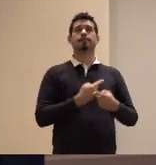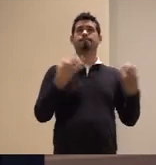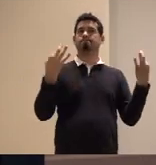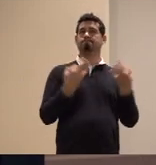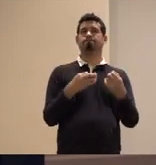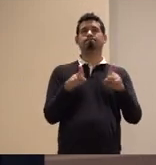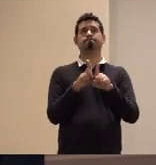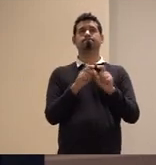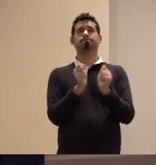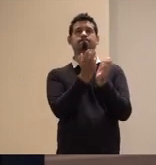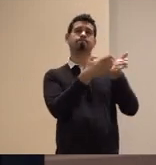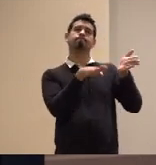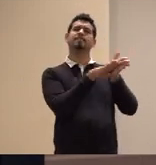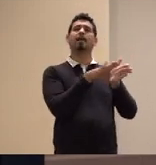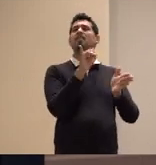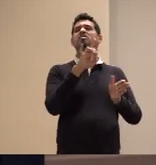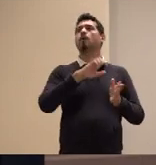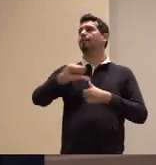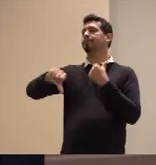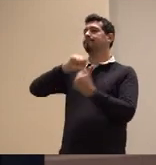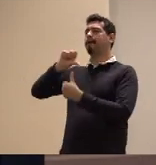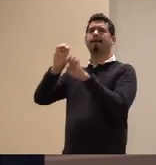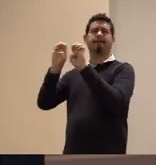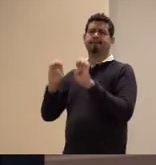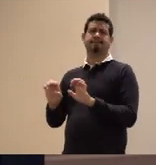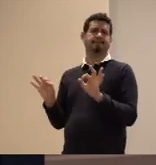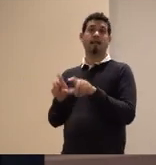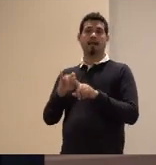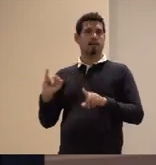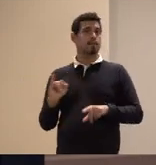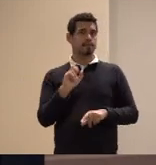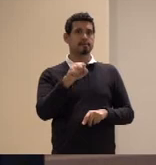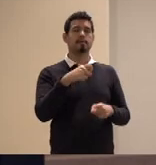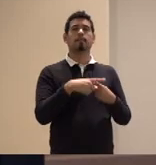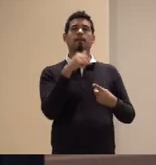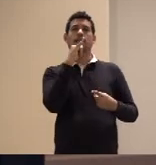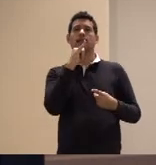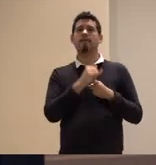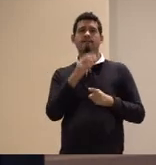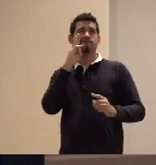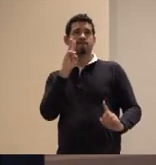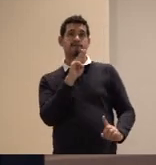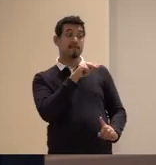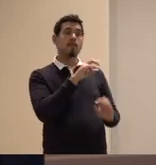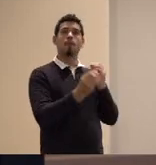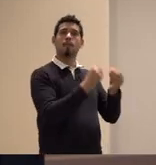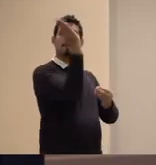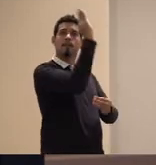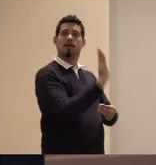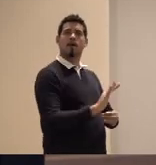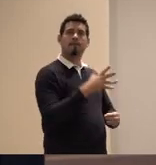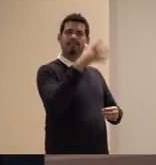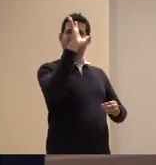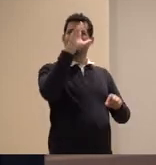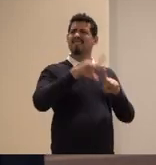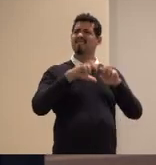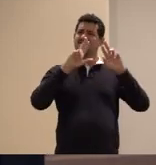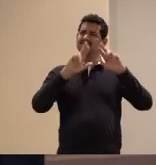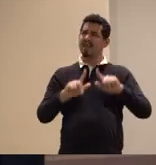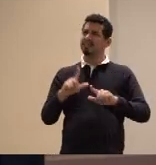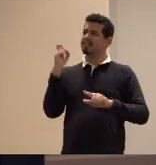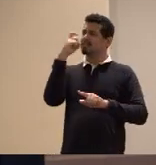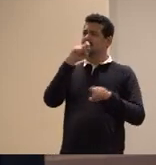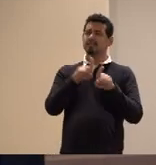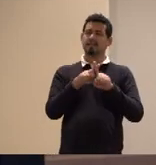fato, não só mudar as estruturas, que é muito importante, né, quando a gente olha para a realidade do Brasil, nós temos ainda muitas dificuldades